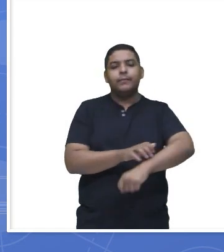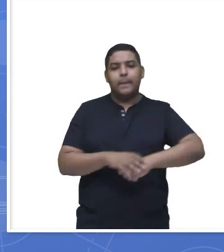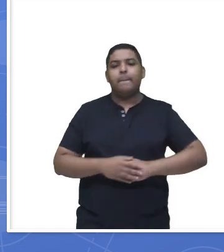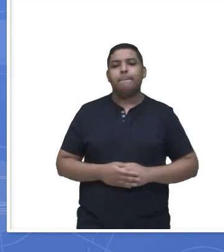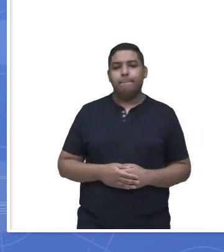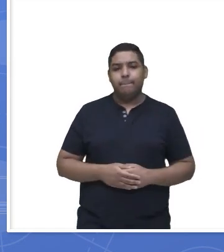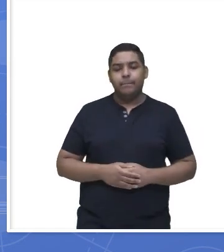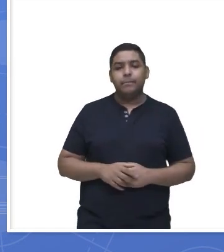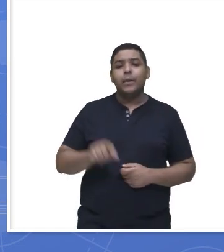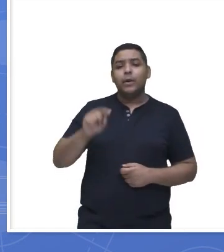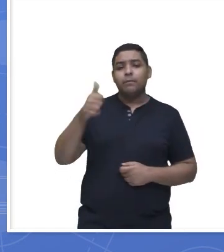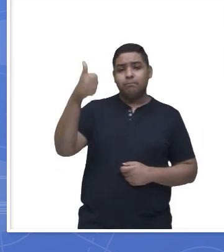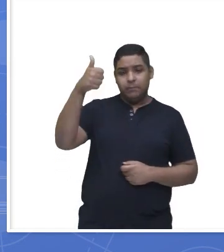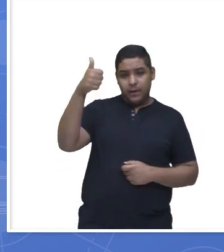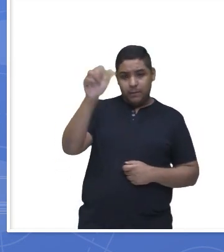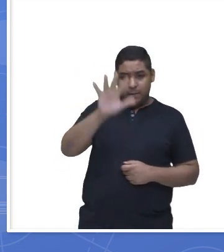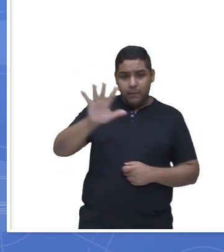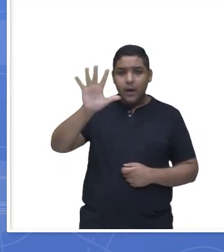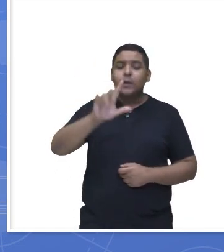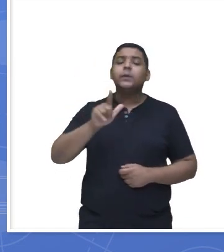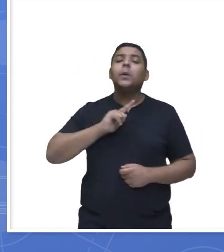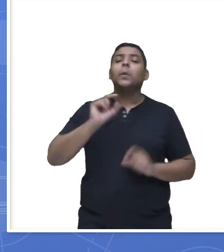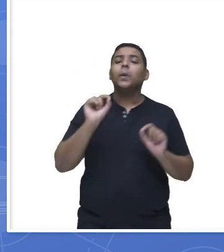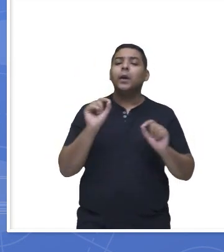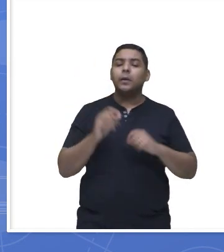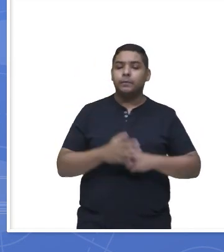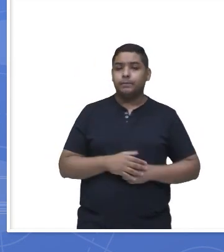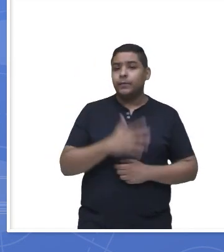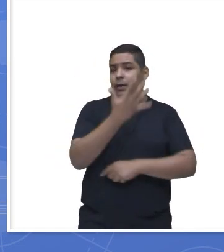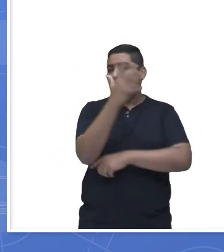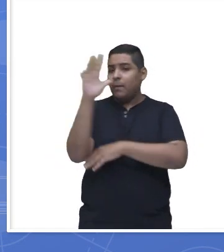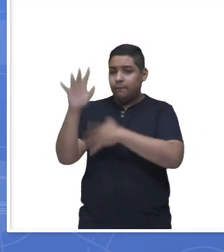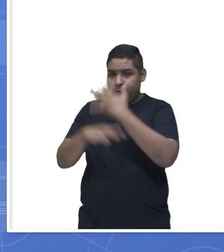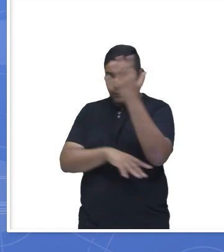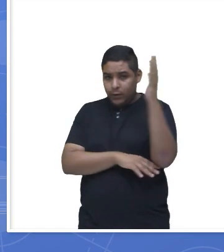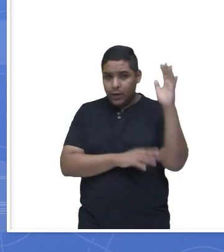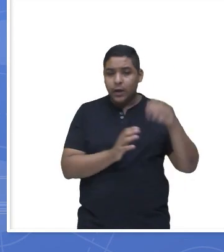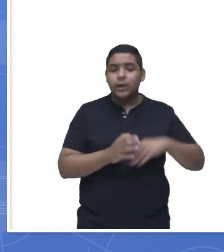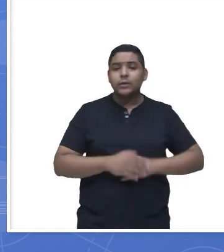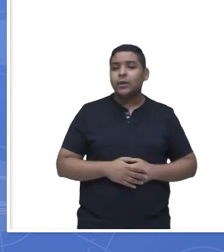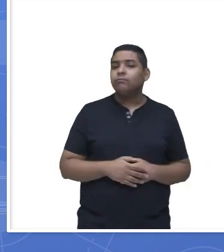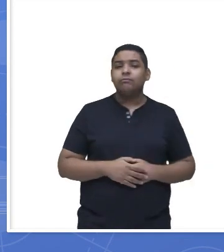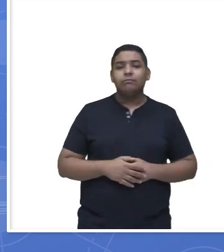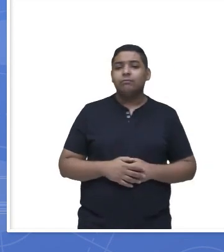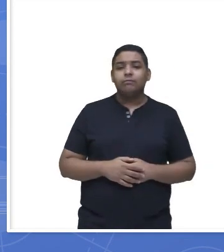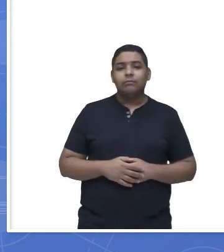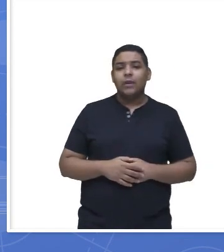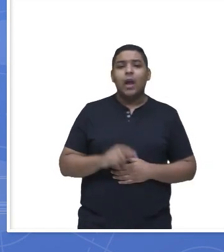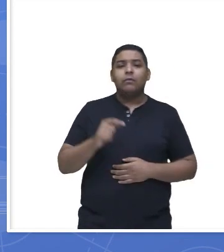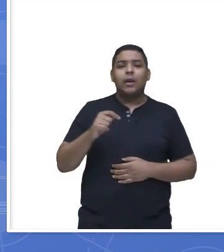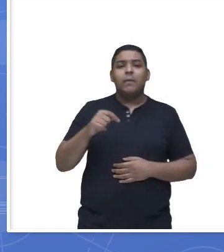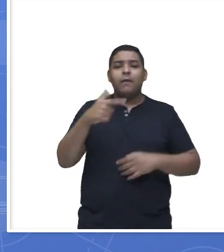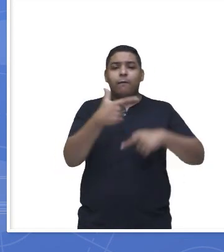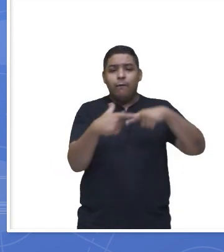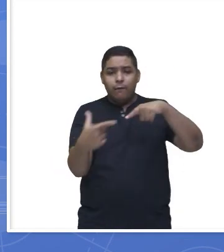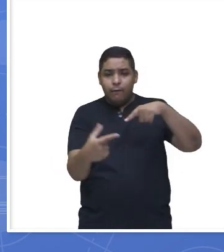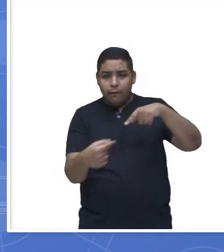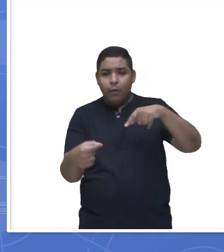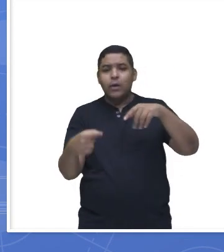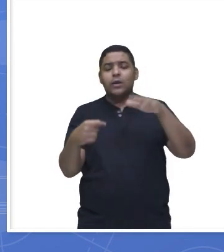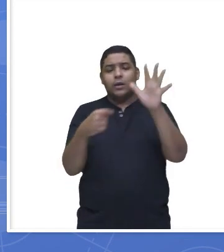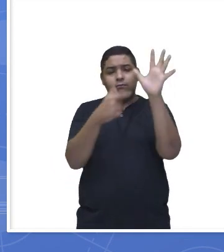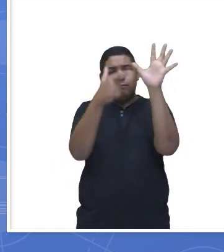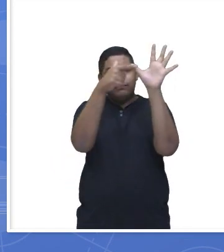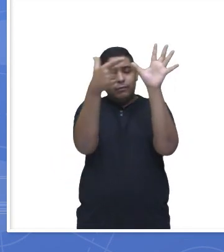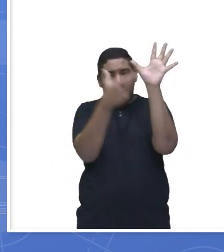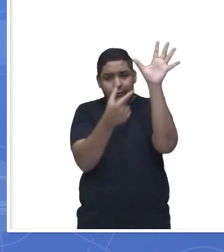imagem, a gente tem aí uma floresta, né, que não tem mais folhas, por exemplo. É o período que perdeu a